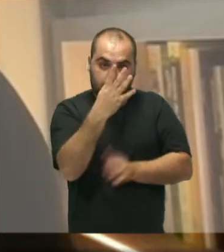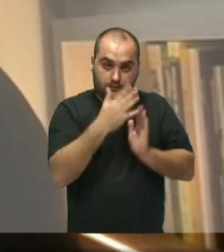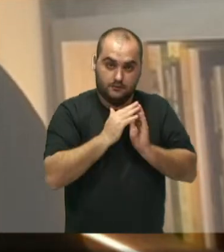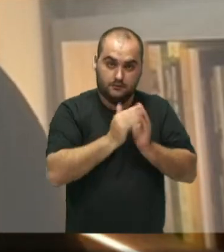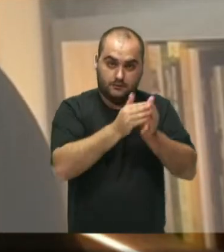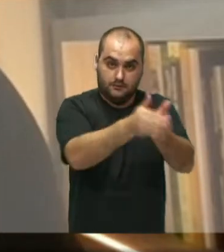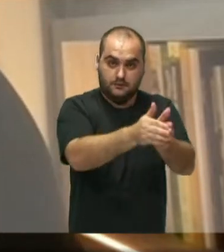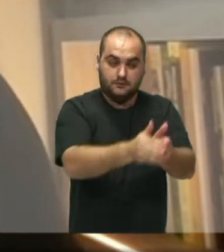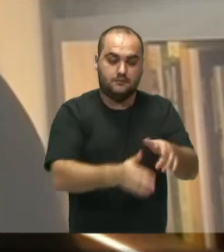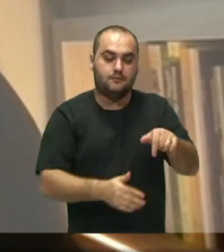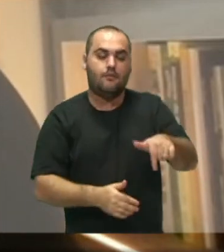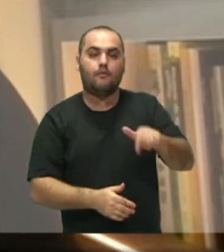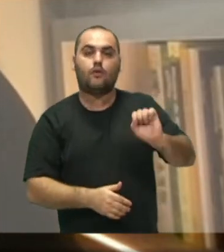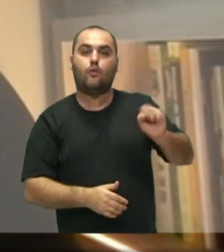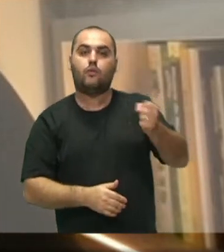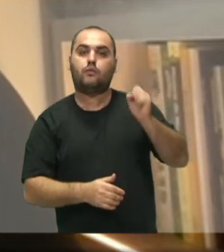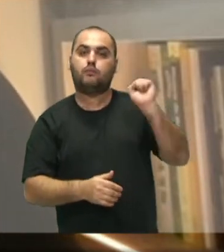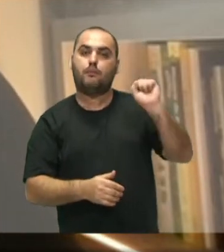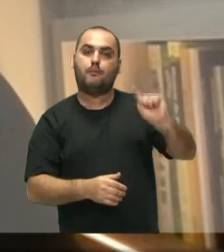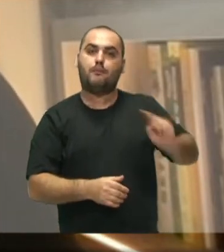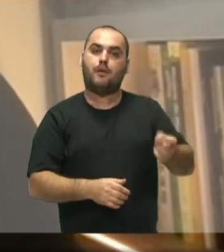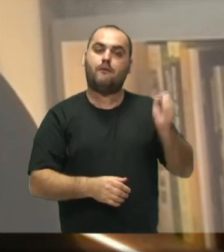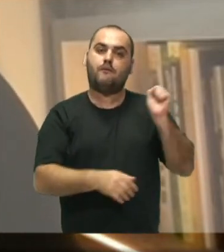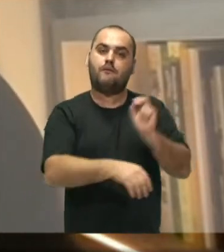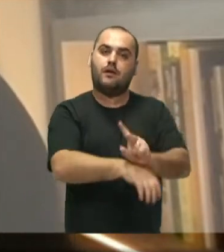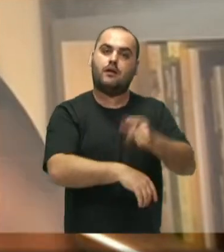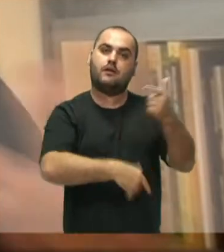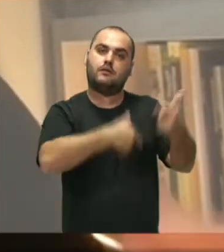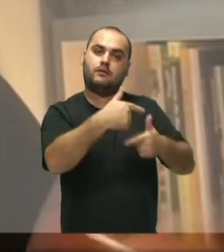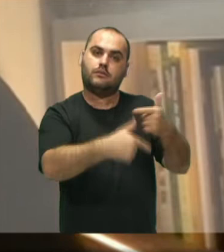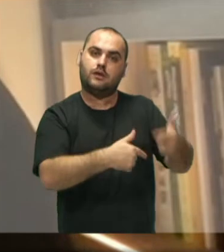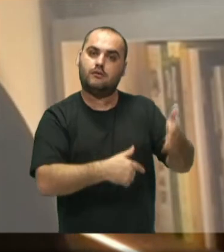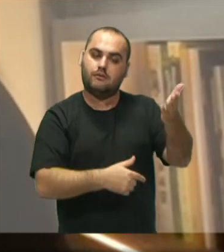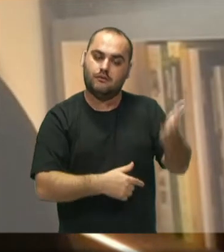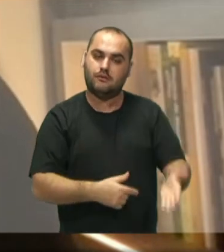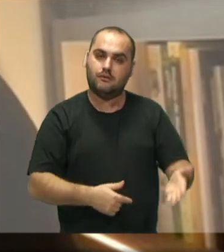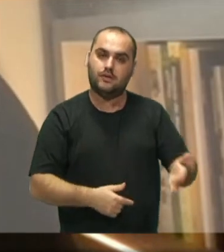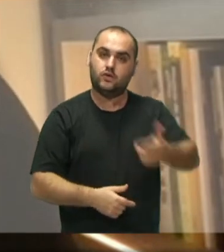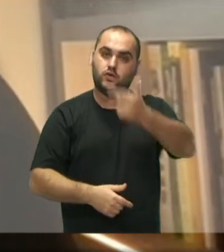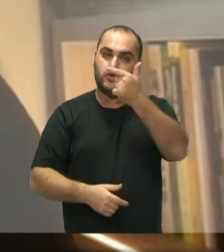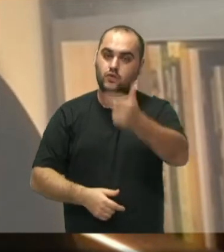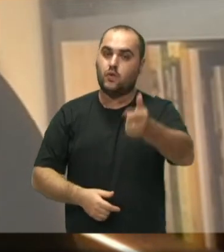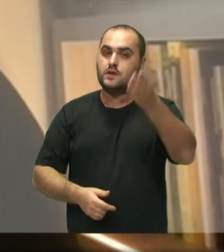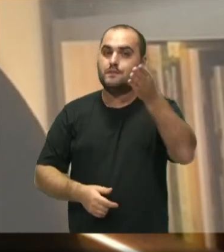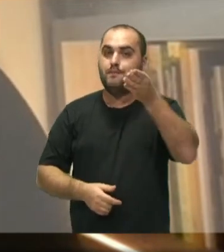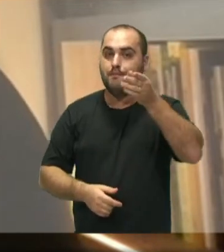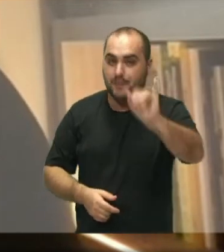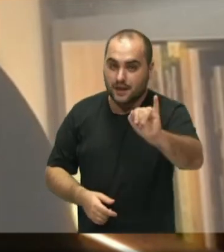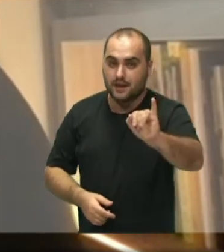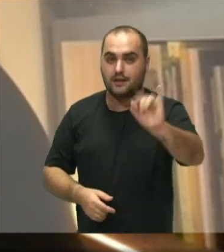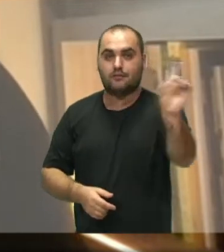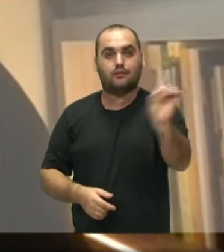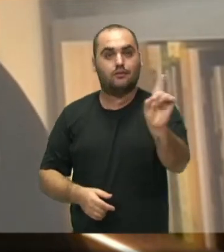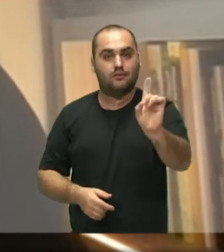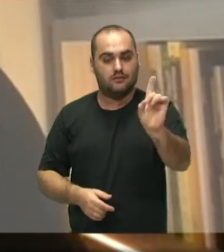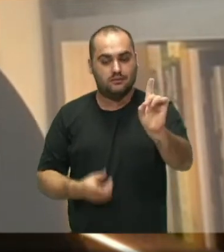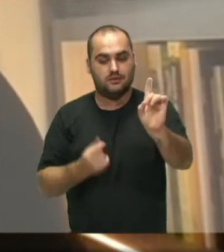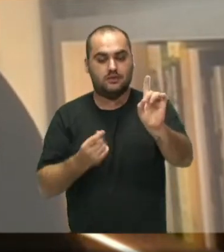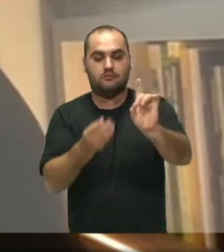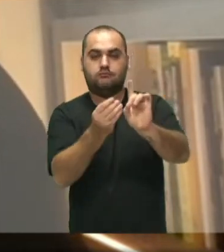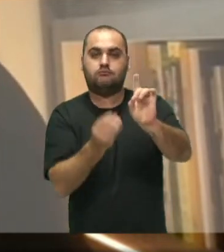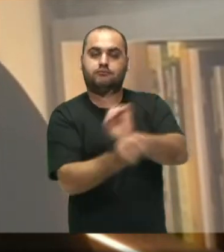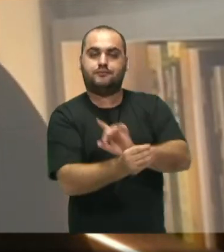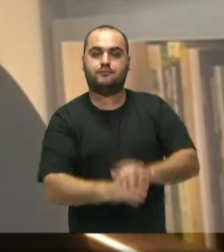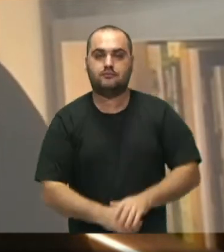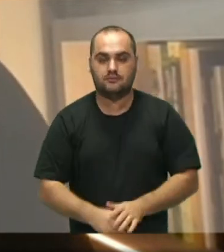só isso 18 mil empregos diretos e indiretos que estão sendo gerados um investimento de dois milhões de dólares a e a cidade cada vez